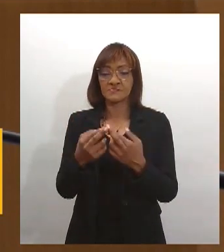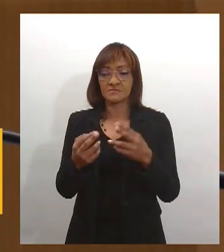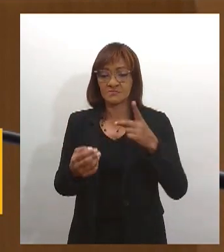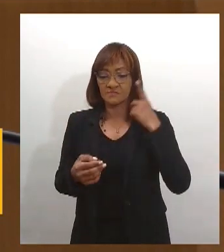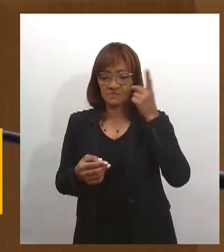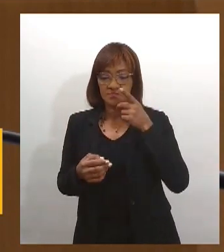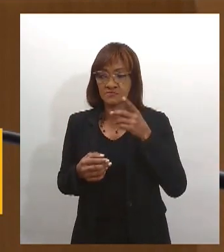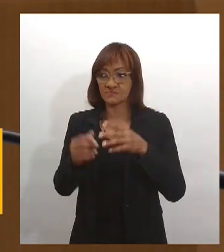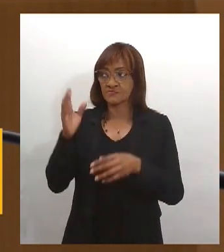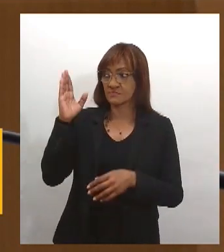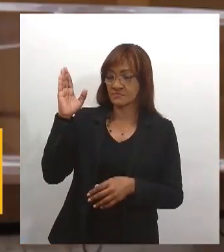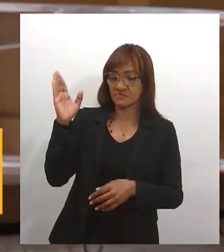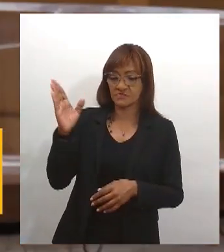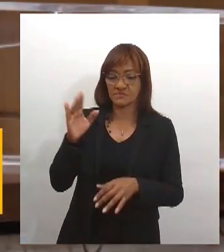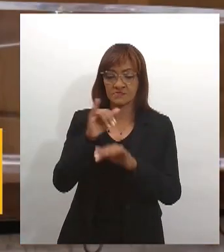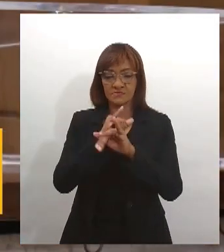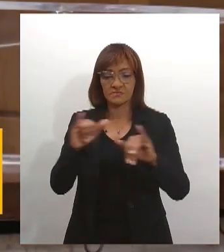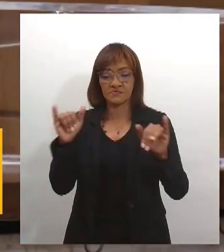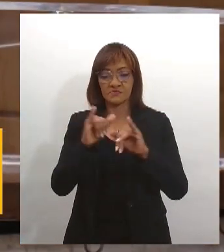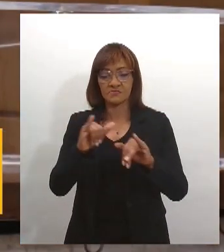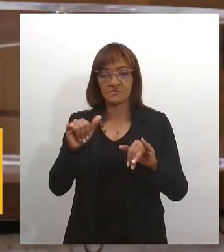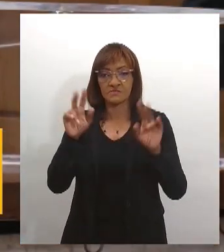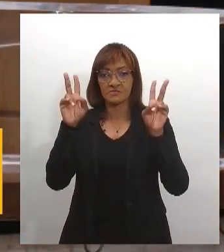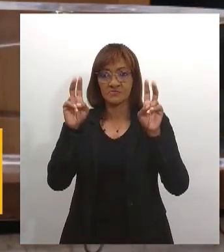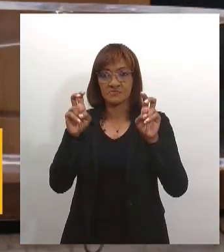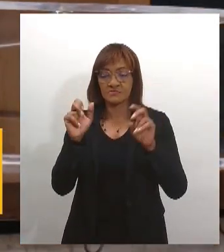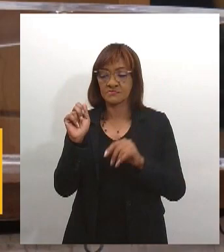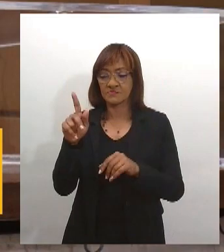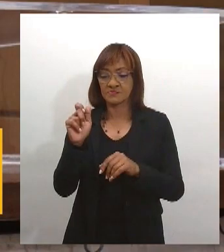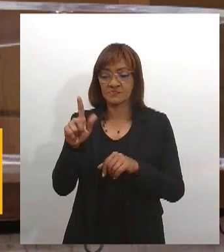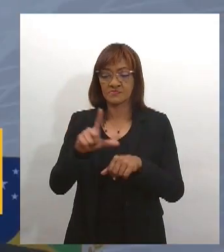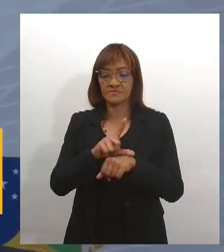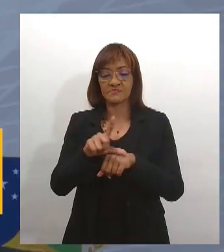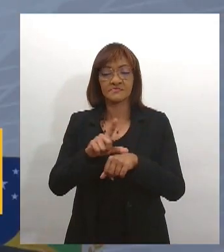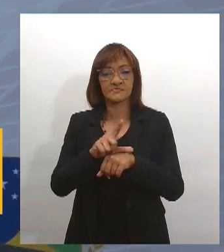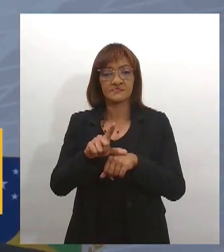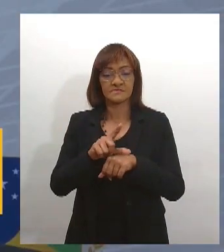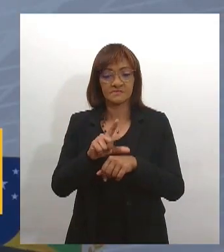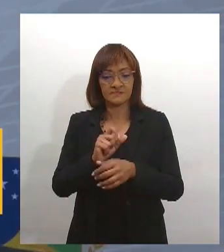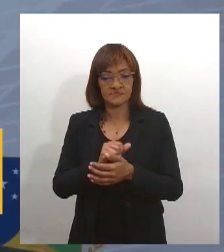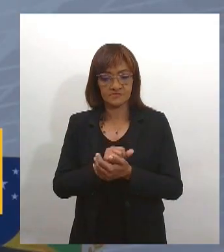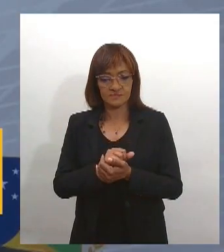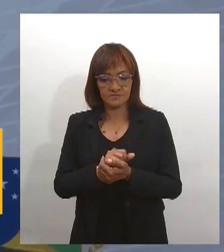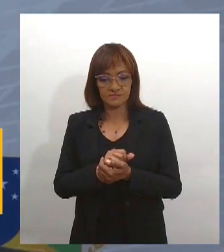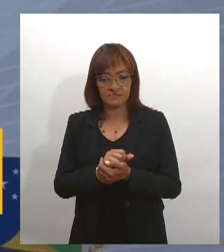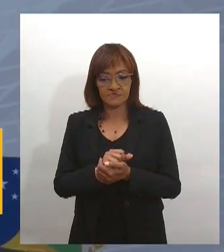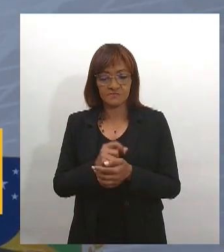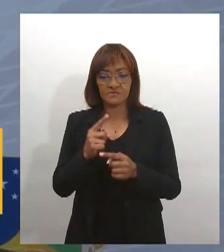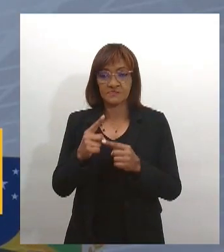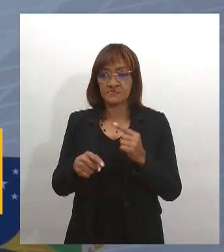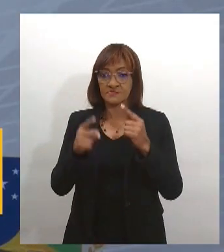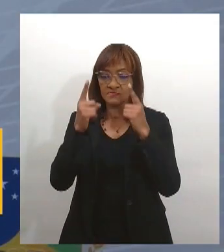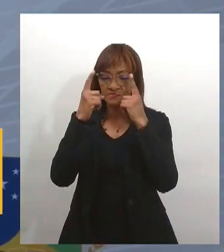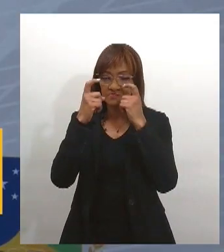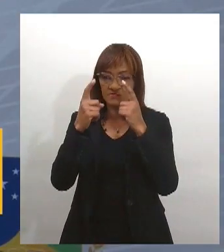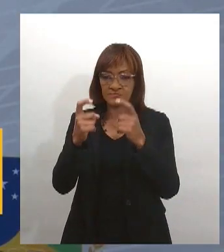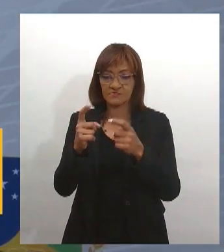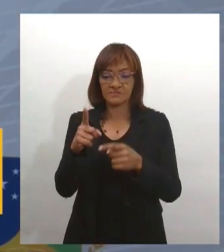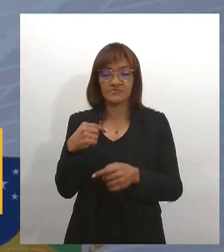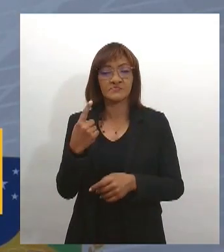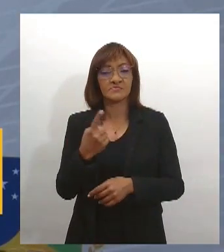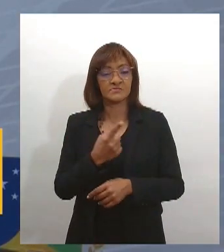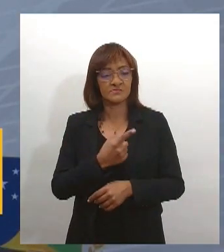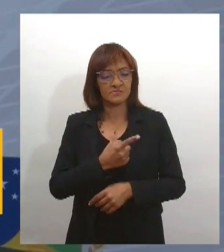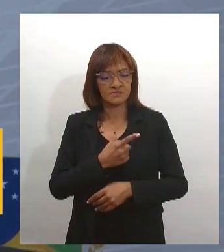a campanha Agosto Lilás, de combate à violência contra a mulher. É uma bandeira que nós carregamos e temos que defender.